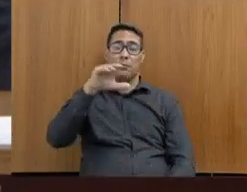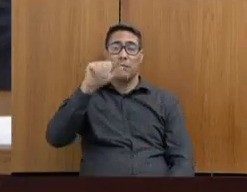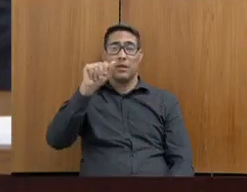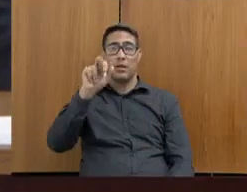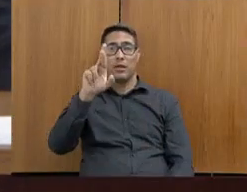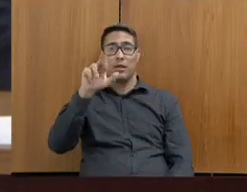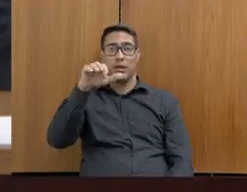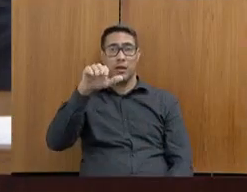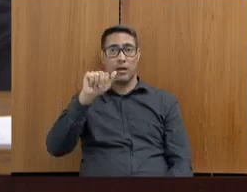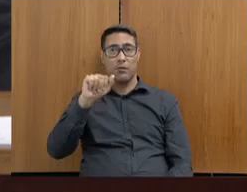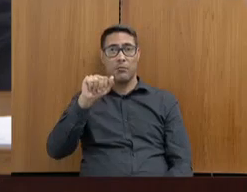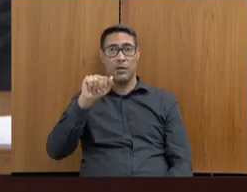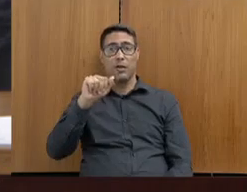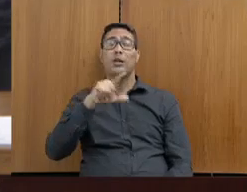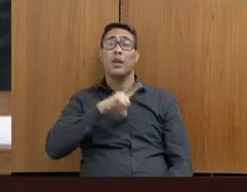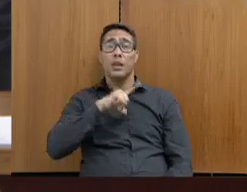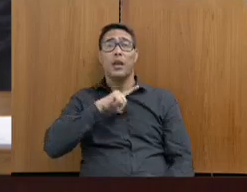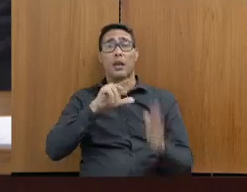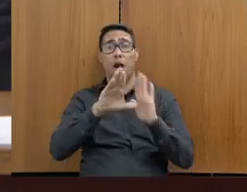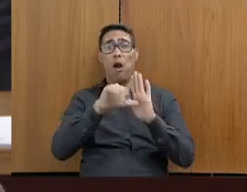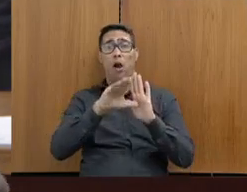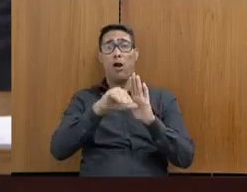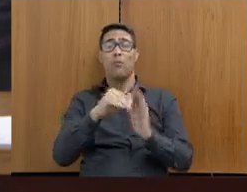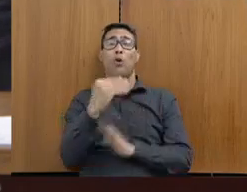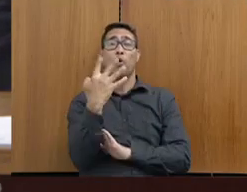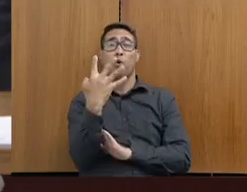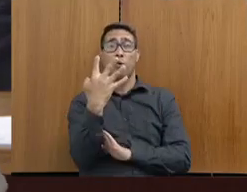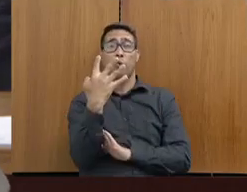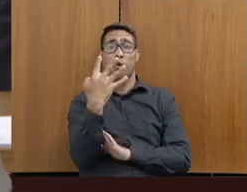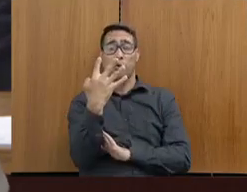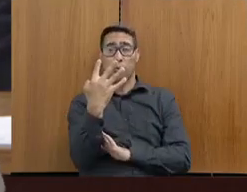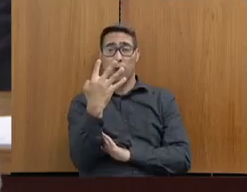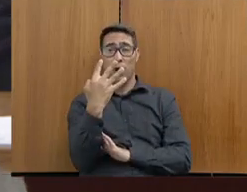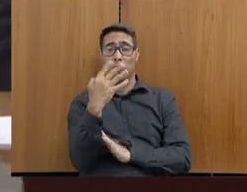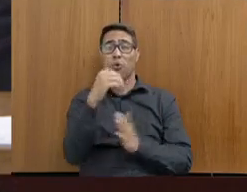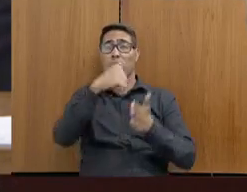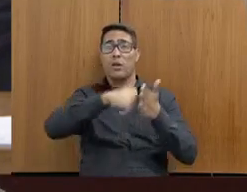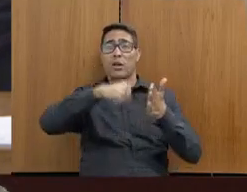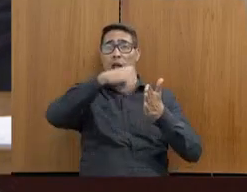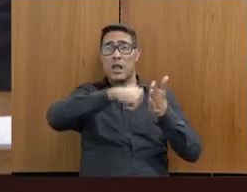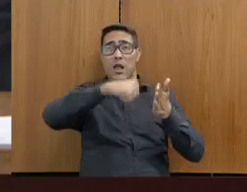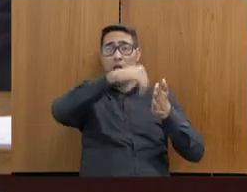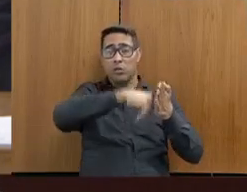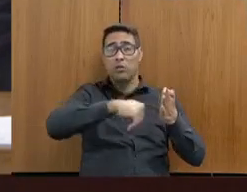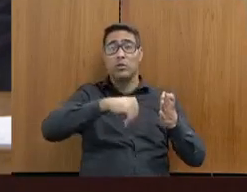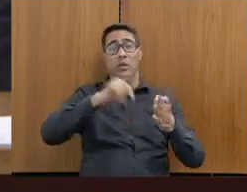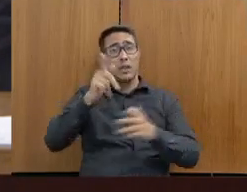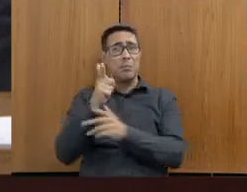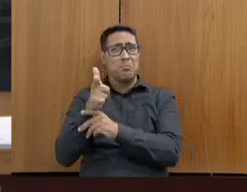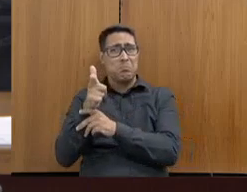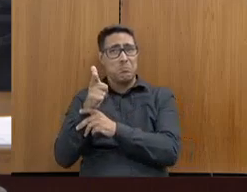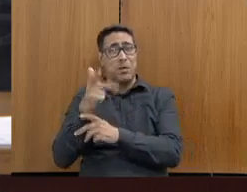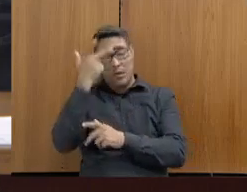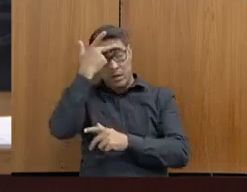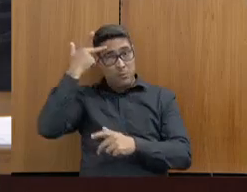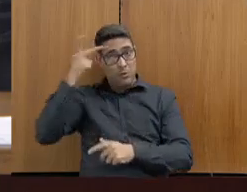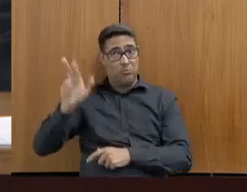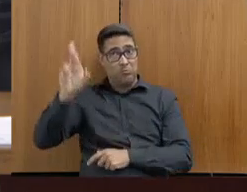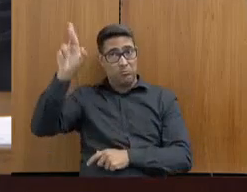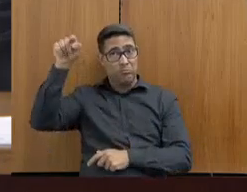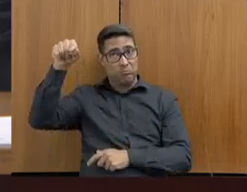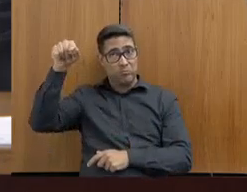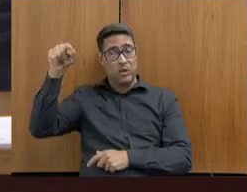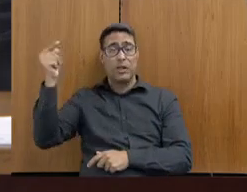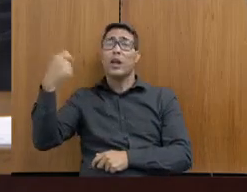roubaram quatro tratores a trocar um tiro com o proprietário Então realmente precisamos muito é da investigação